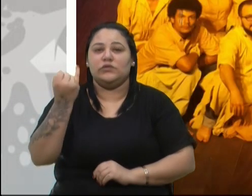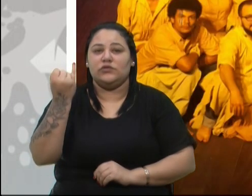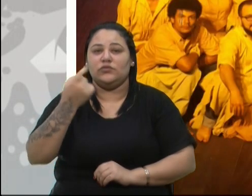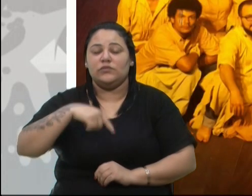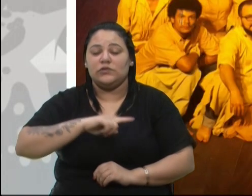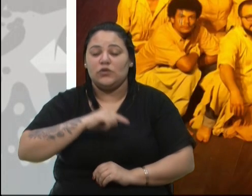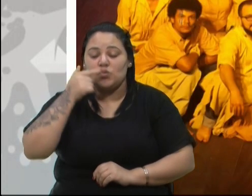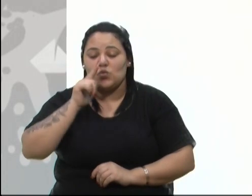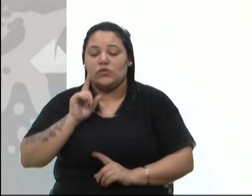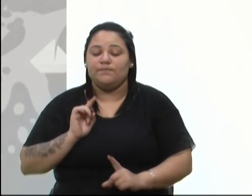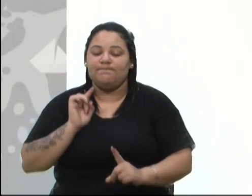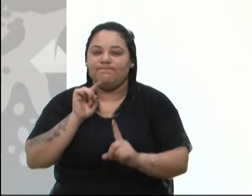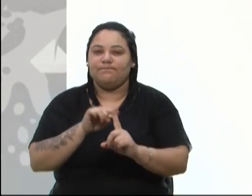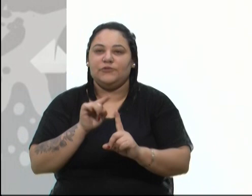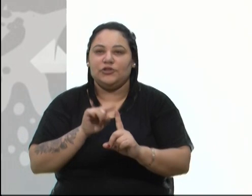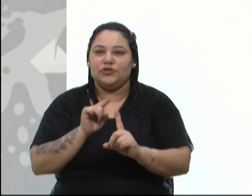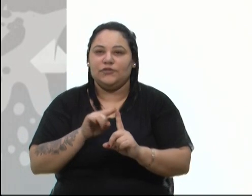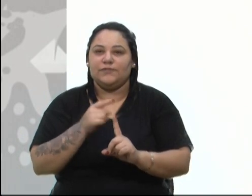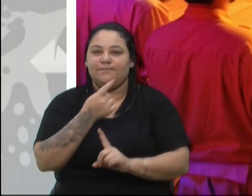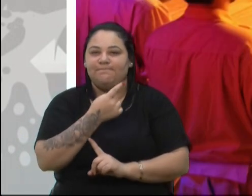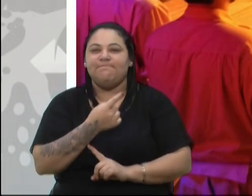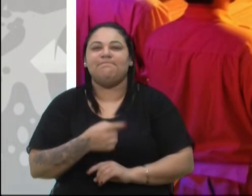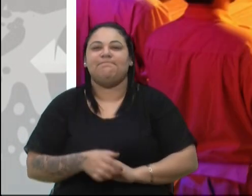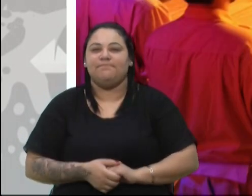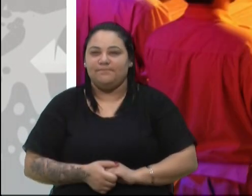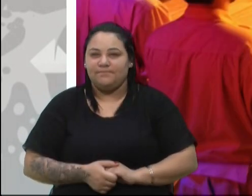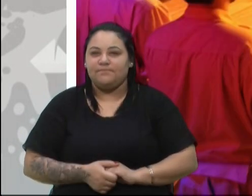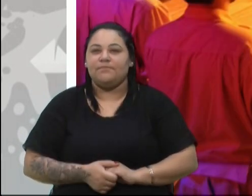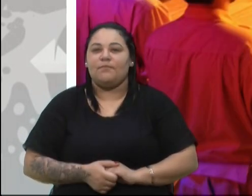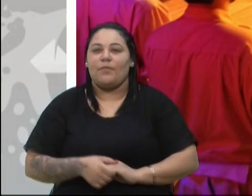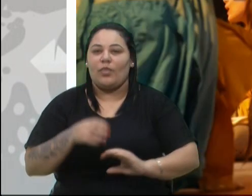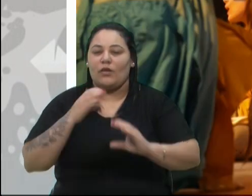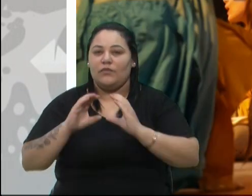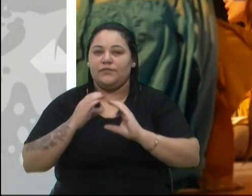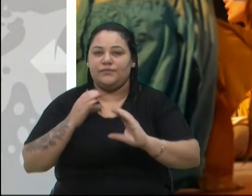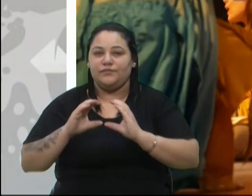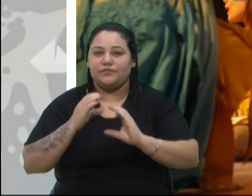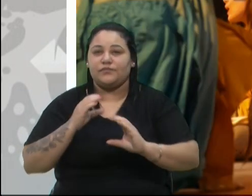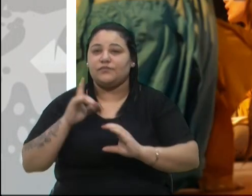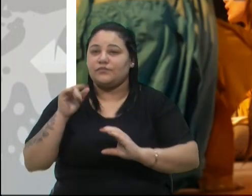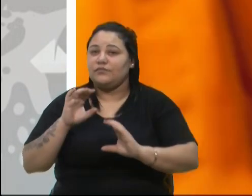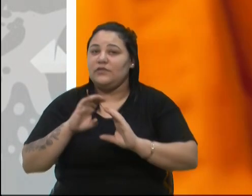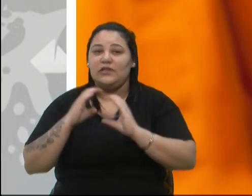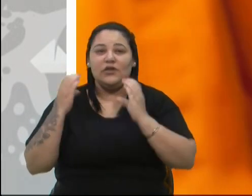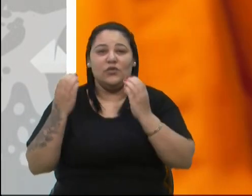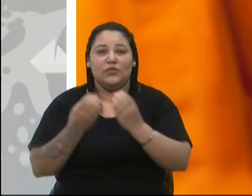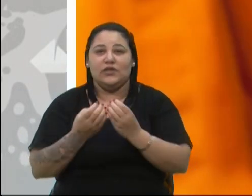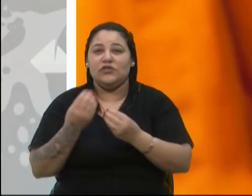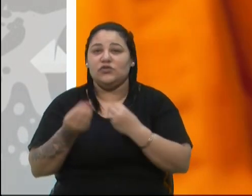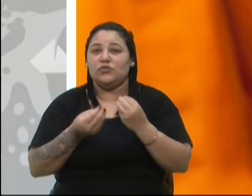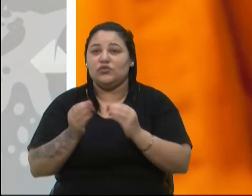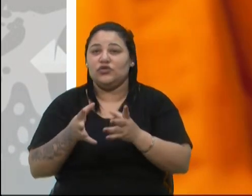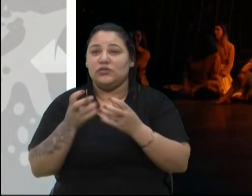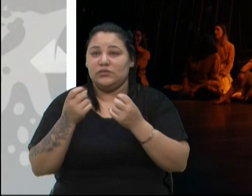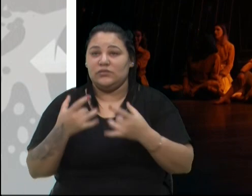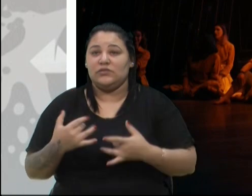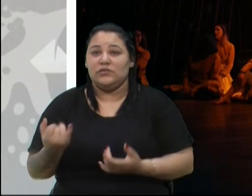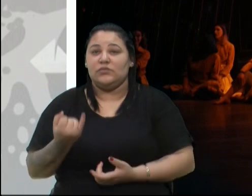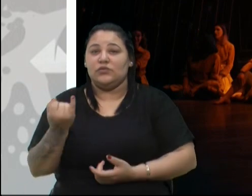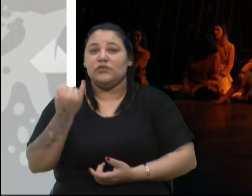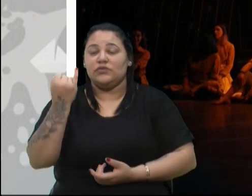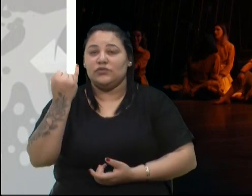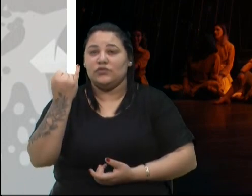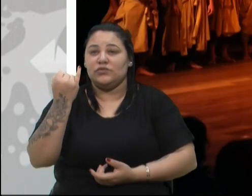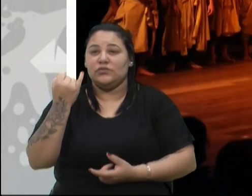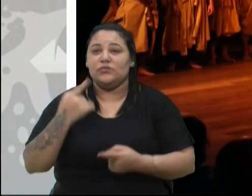poder alcançar essa dimensão. O Coro do Moinho é um coro comunitário, como eu já comentei, é importante frisar, porque ele prevê a